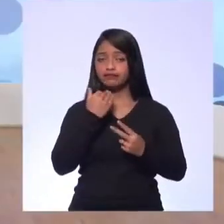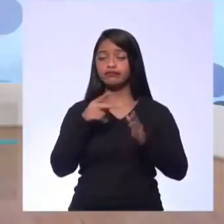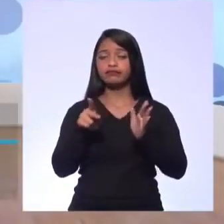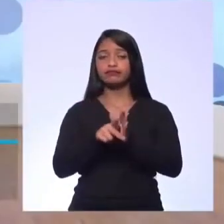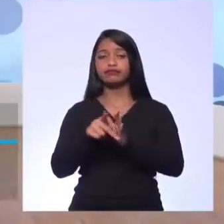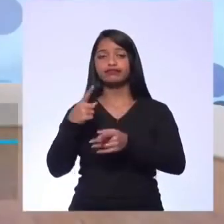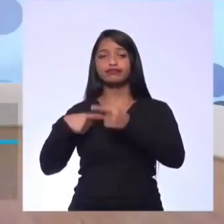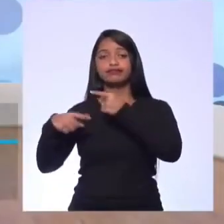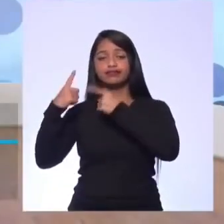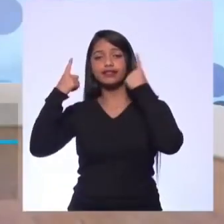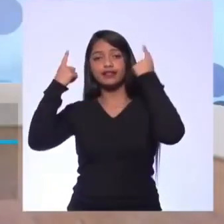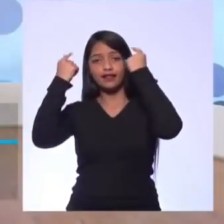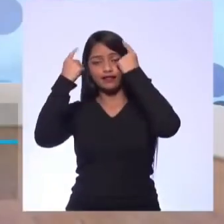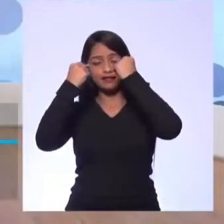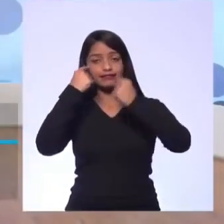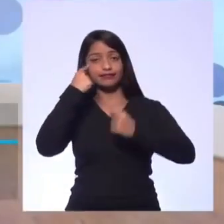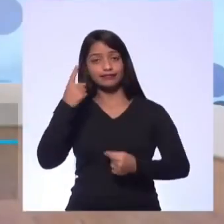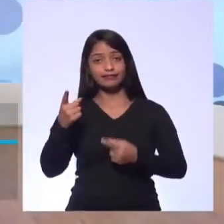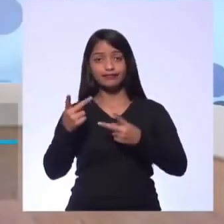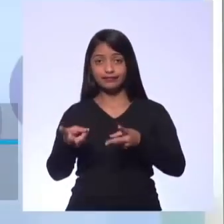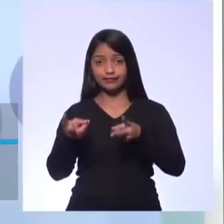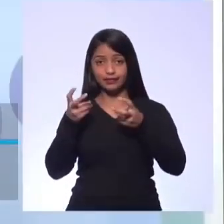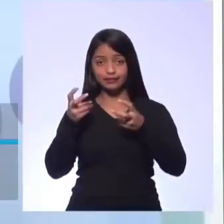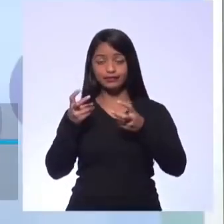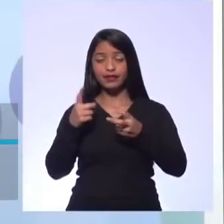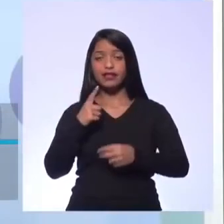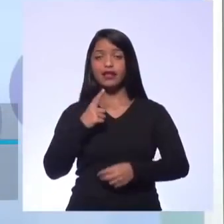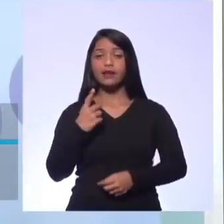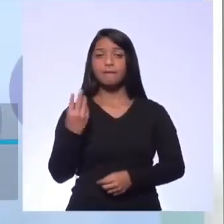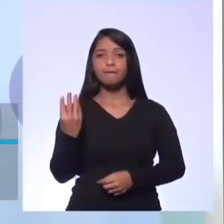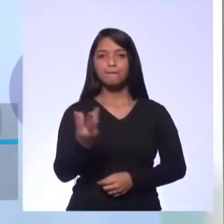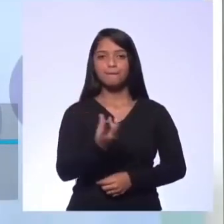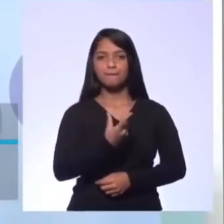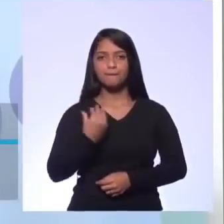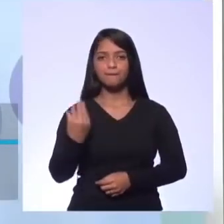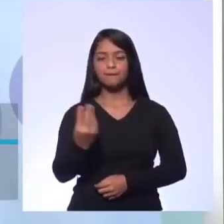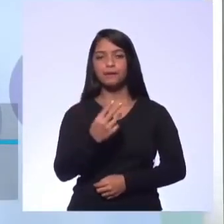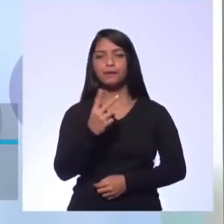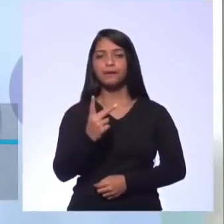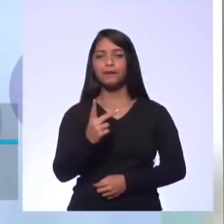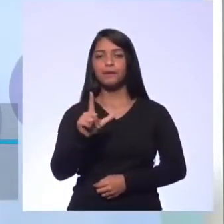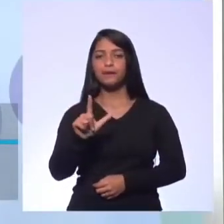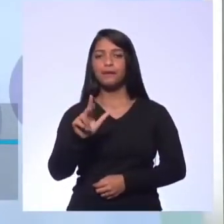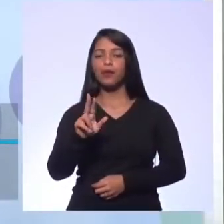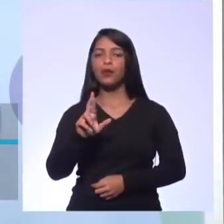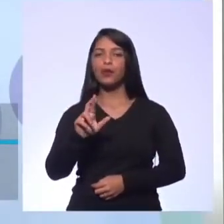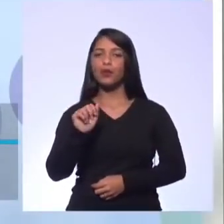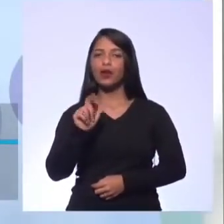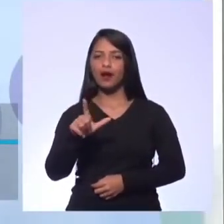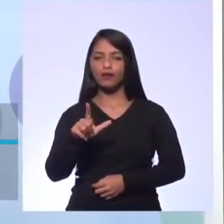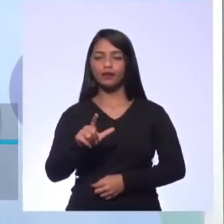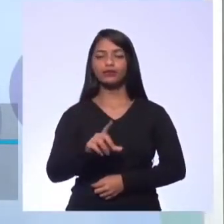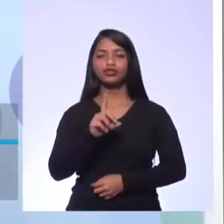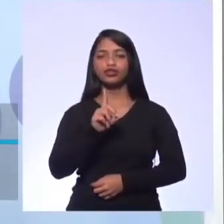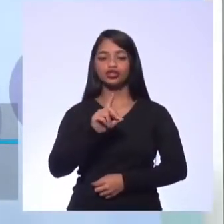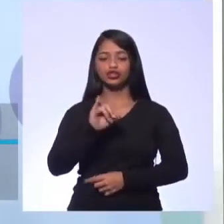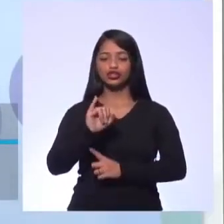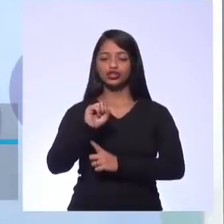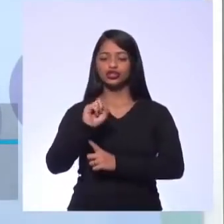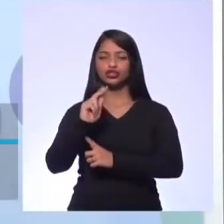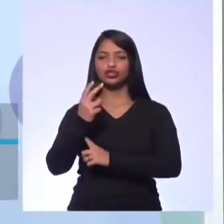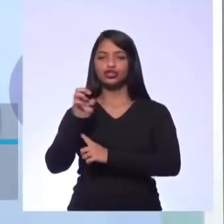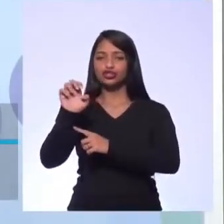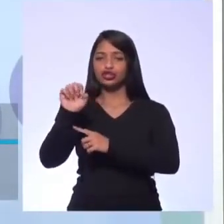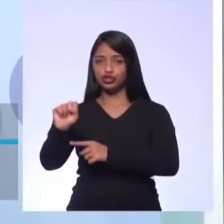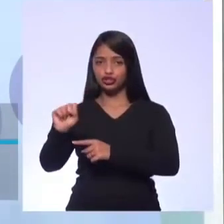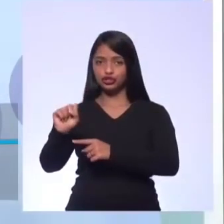são pratos gregos. Então, perceberam também que o plural? Então, dish. Vamos ver na tela aqui mais um pouquinho. Dish é o prato, é